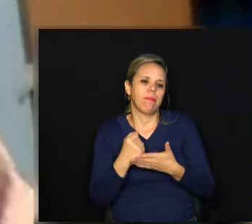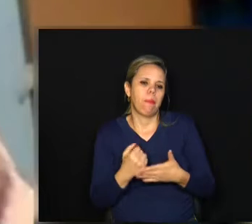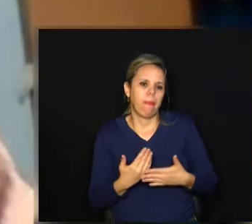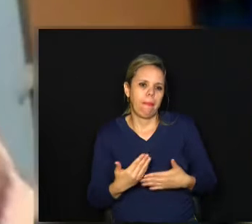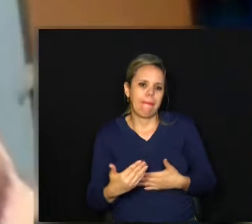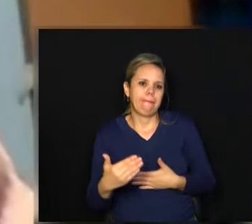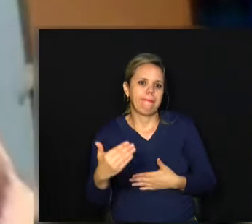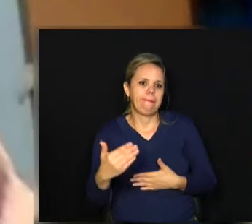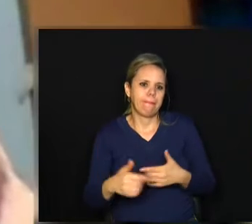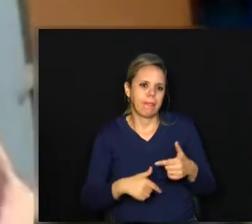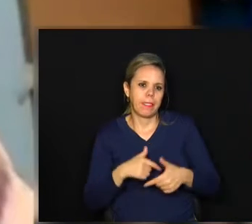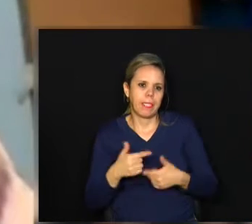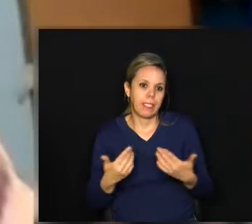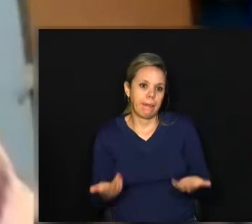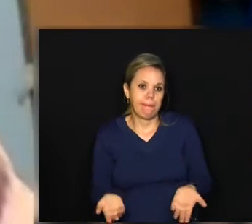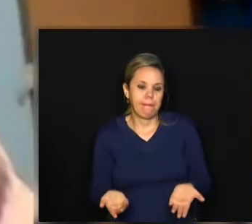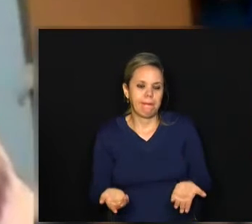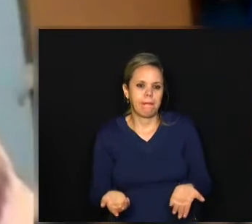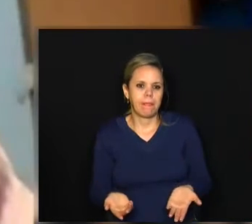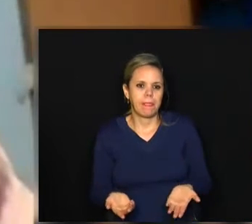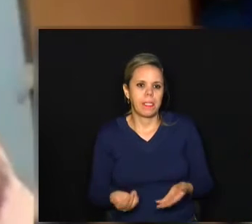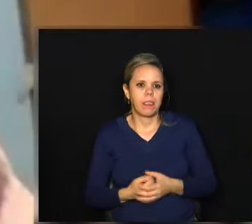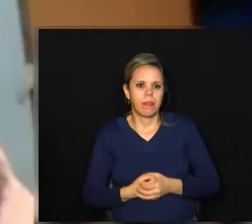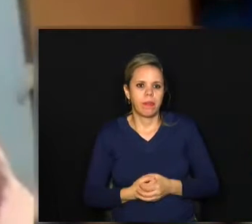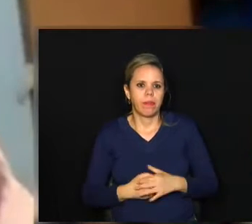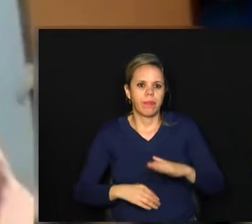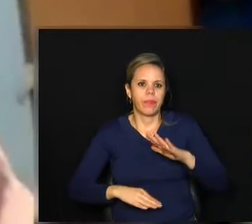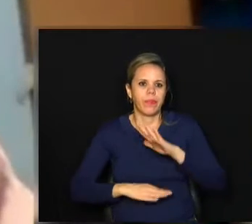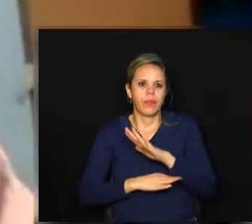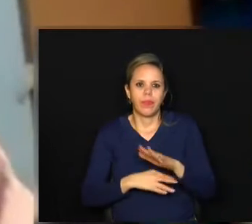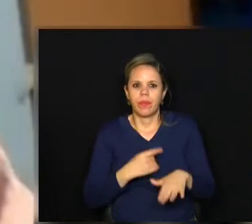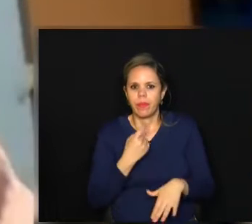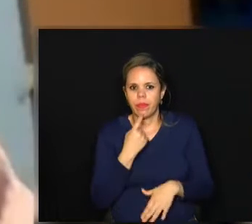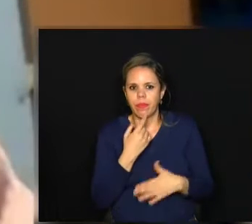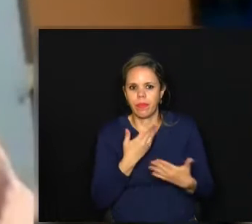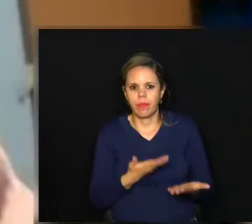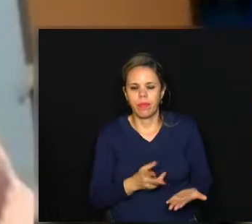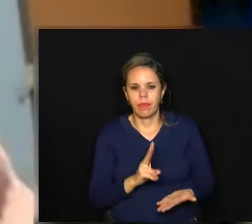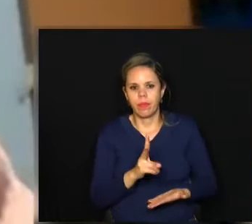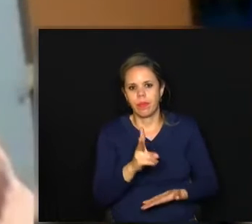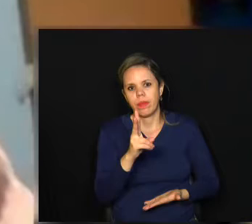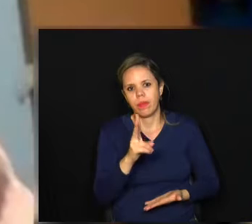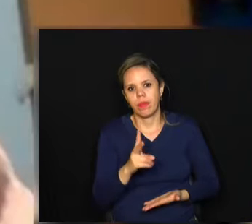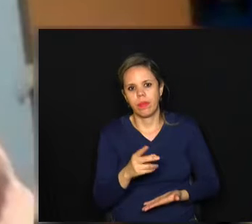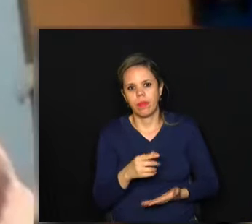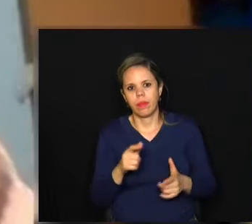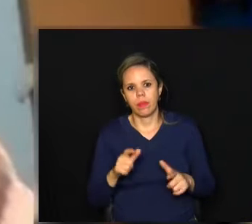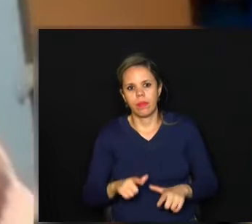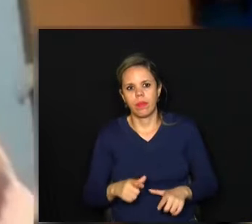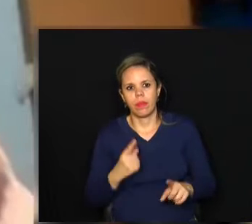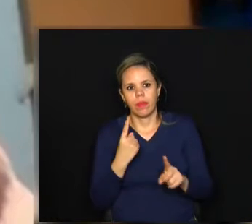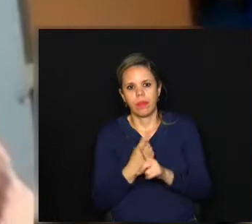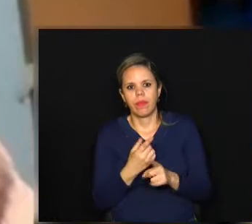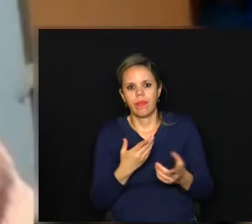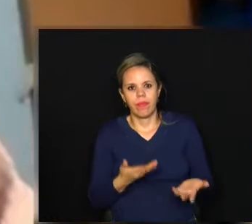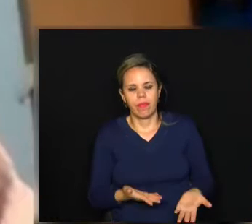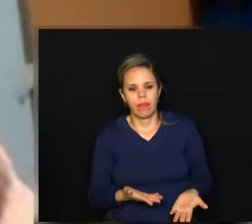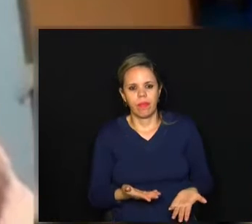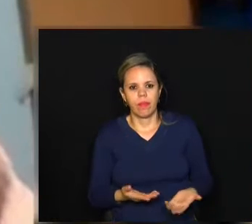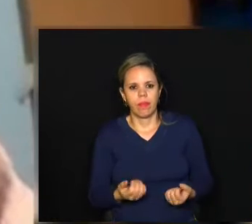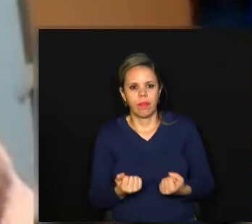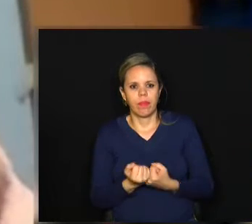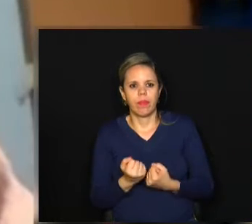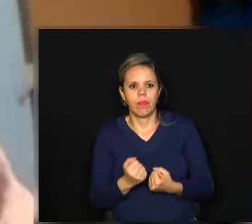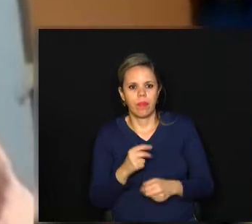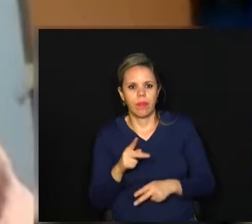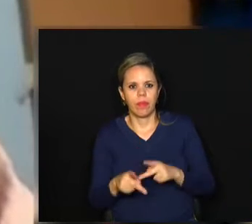toda essa trajetória, tá? E nesse processo toda a Câmara Municipal de Campinas sempre foi um espaço, tá, onde nós encontramos acolhimento, tá,